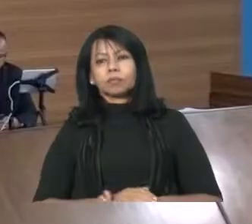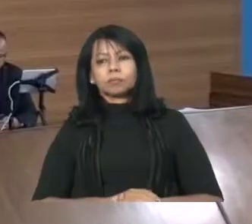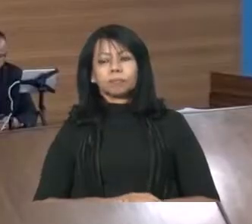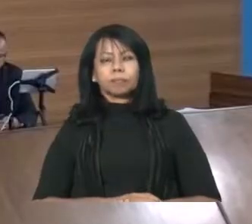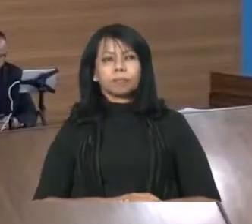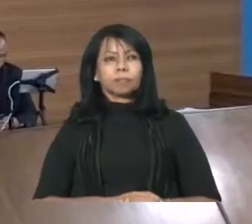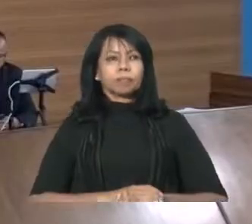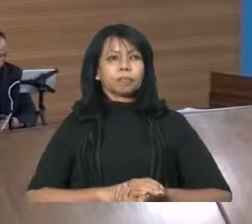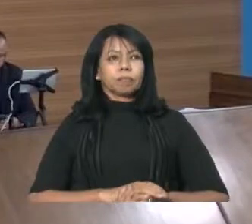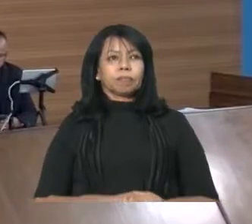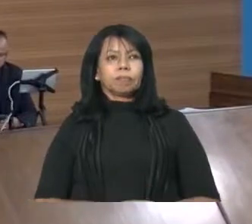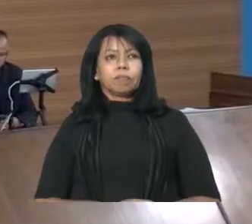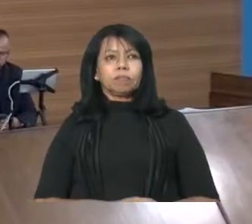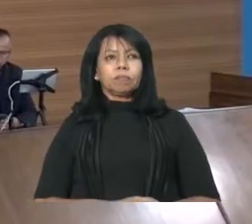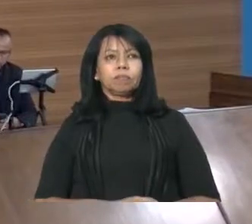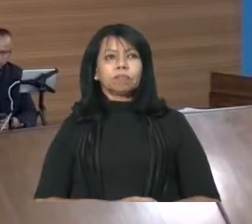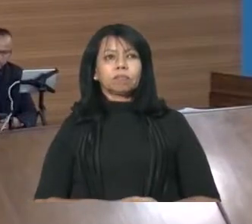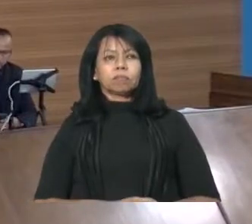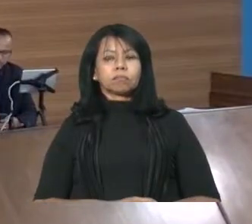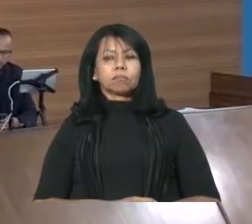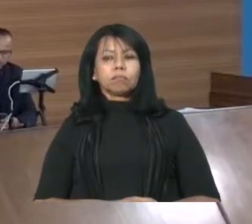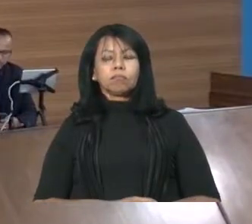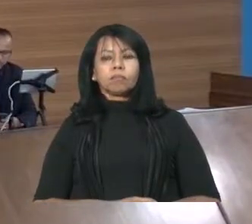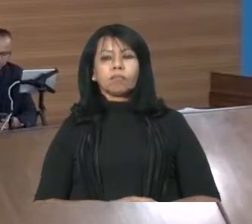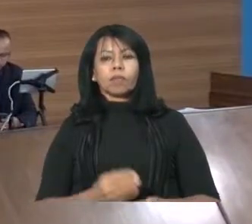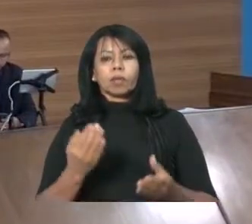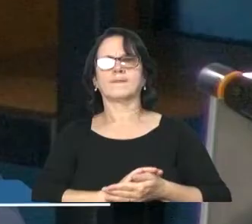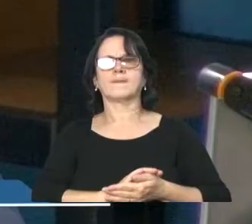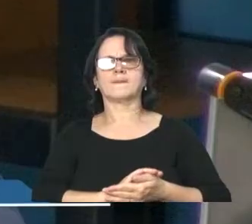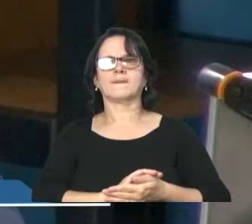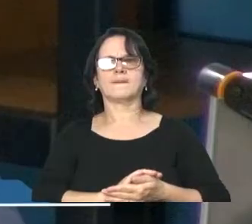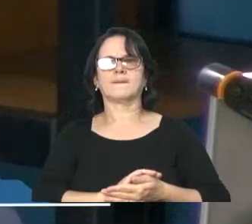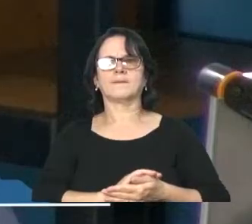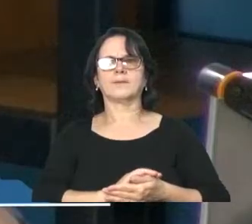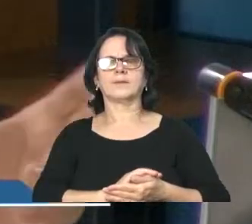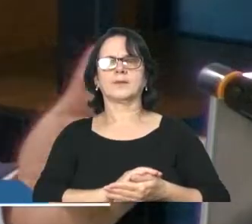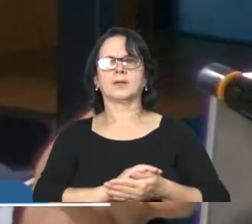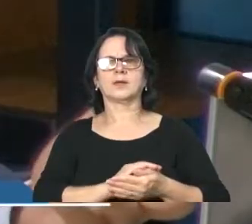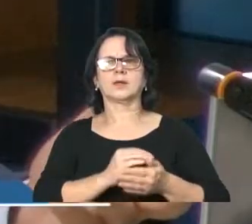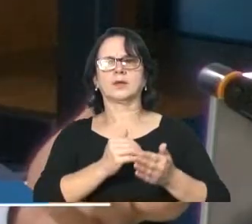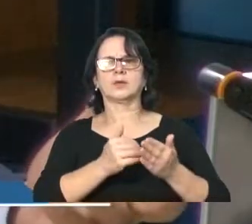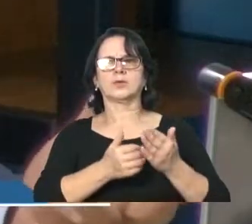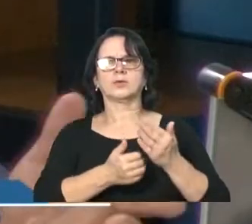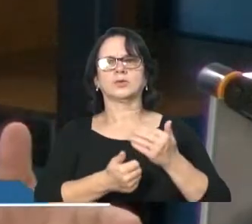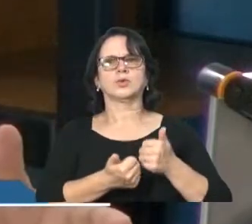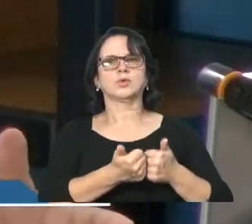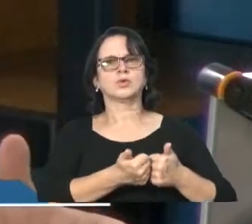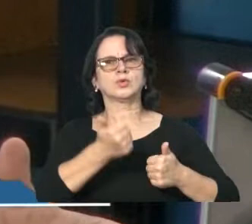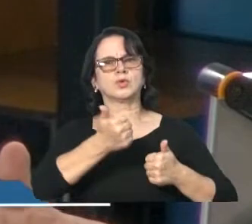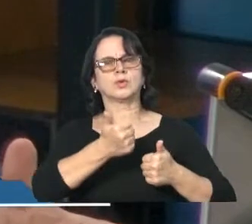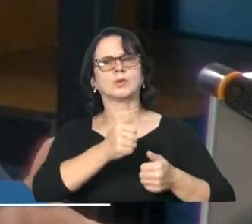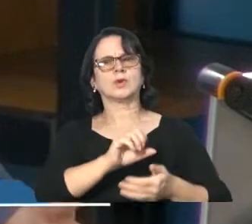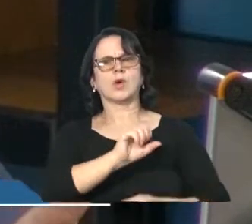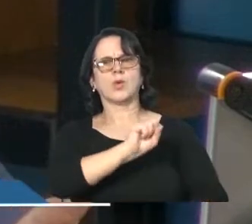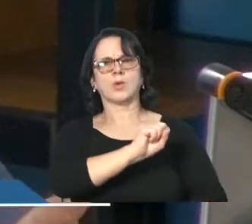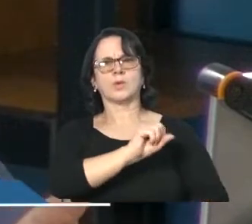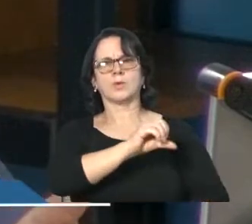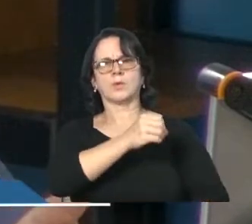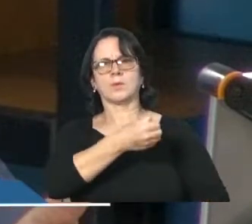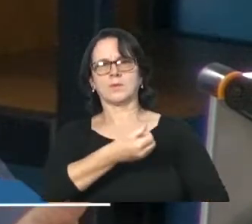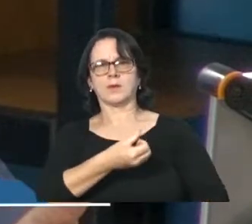na 21ª sessão ordinária na câmara de Cubatão o vereador Fábio Alves Moreira o rostinho